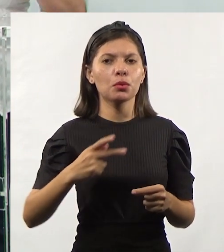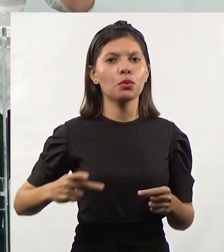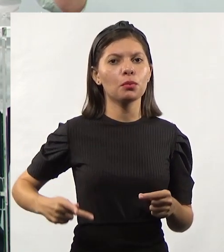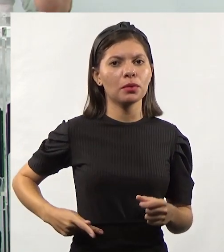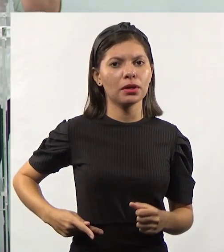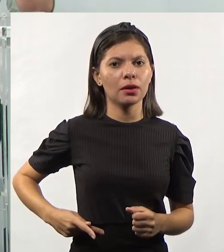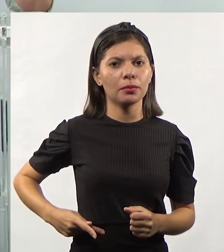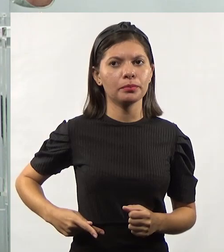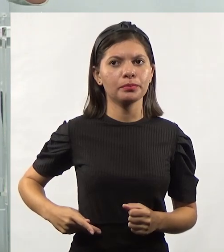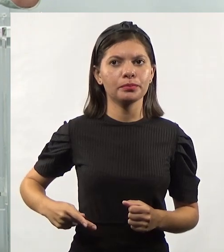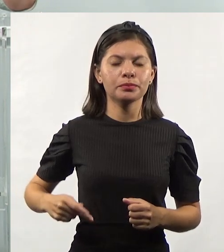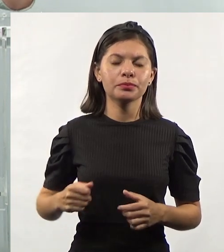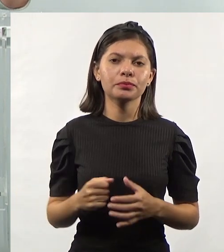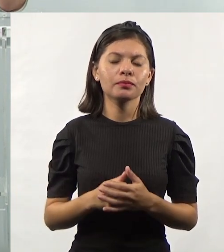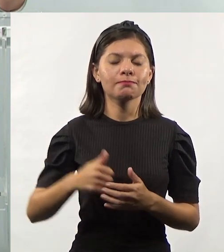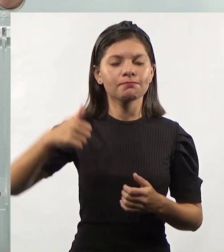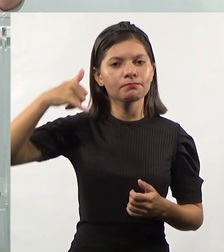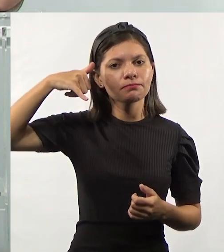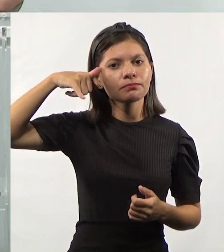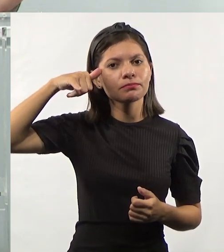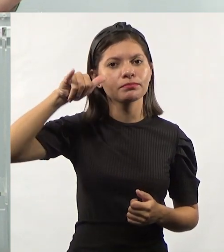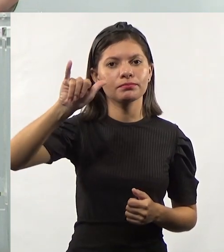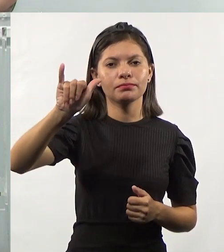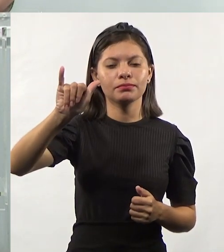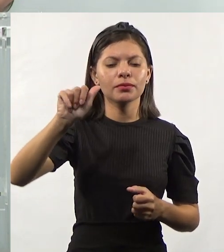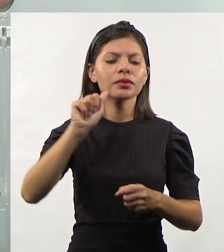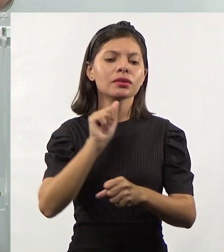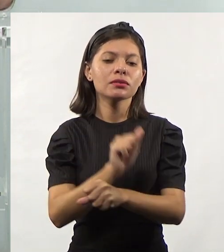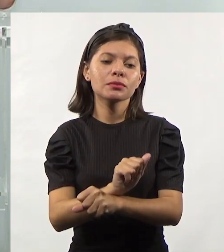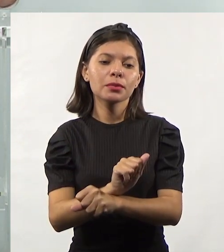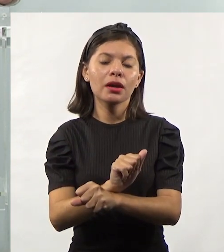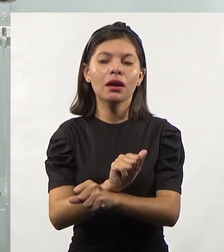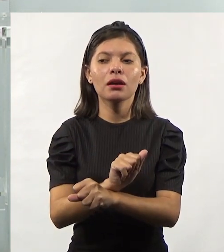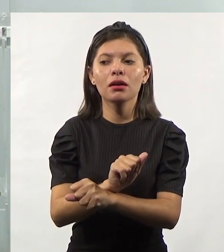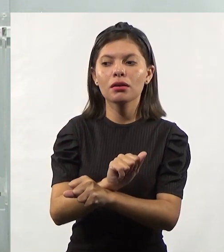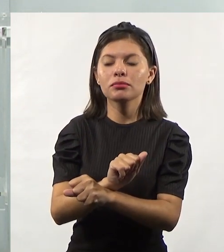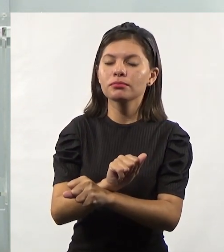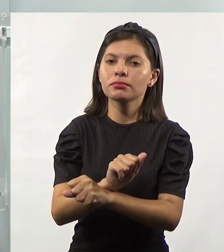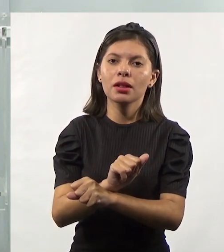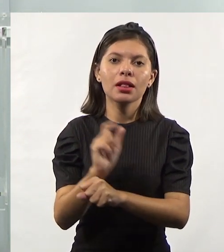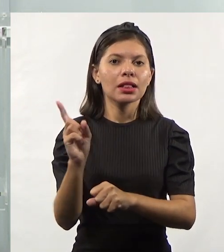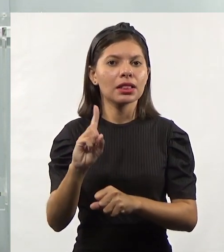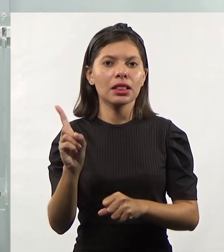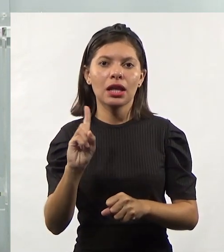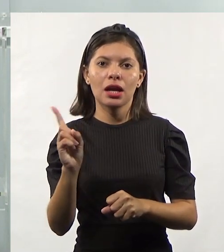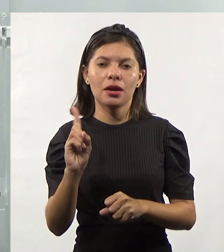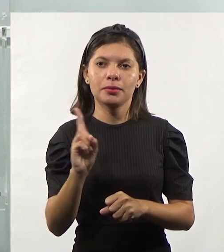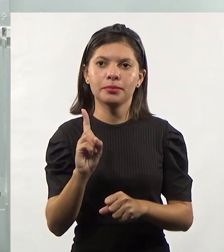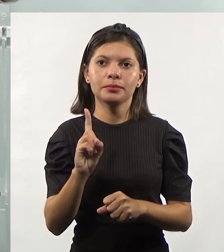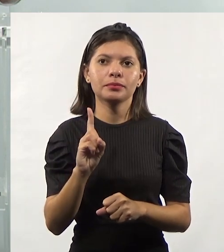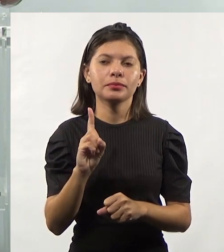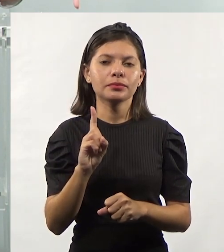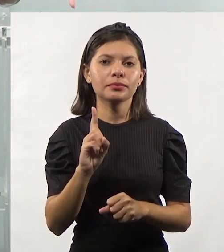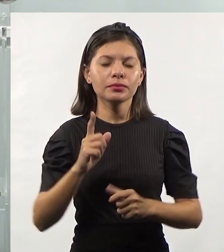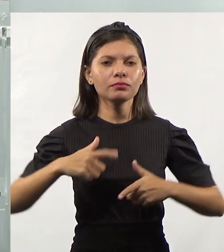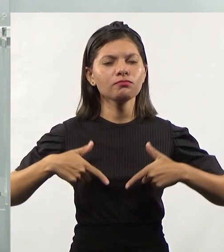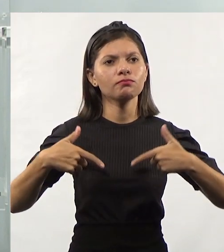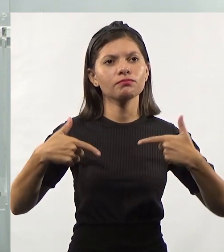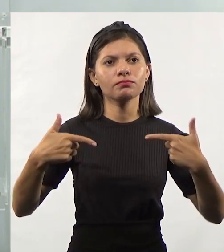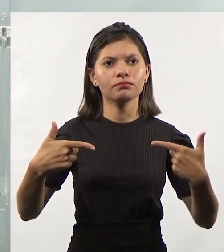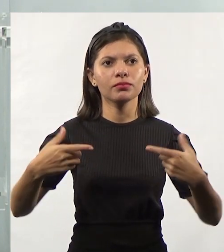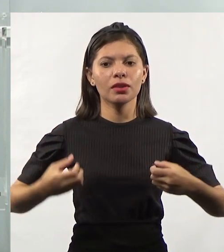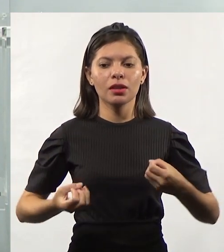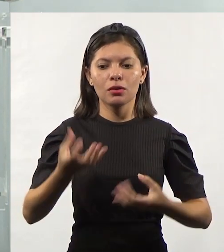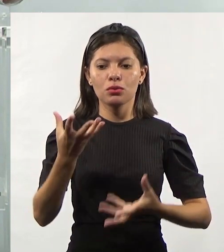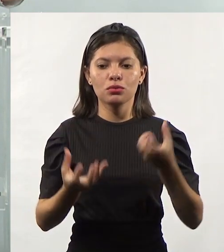pública? Ou seja, agir de forma proativa, não esperar a coisa ficar emergente, assim,